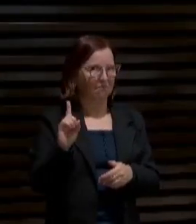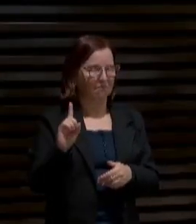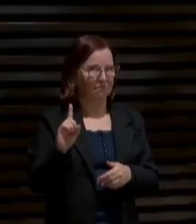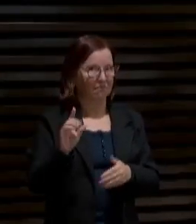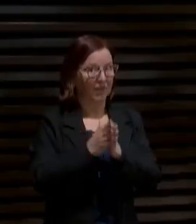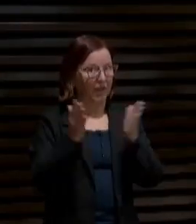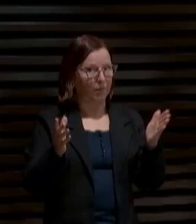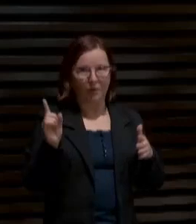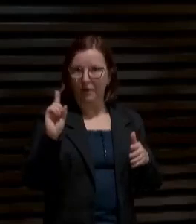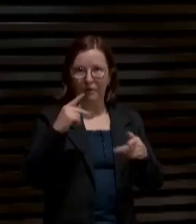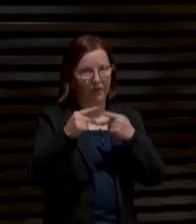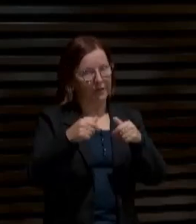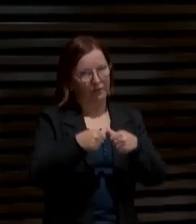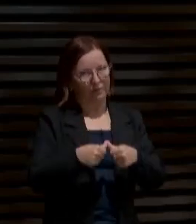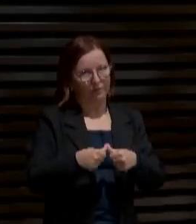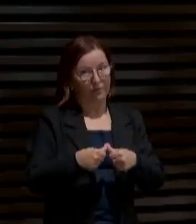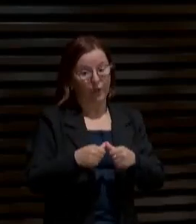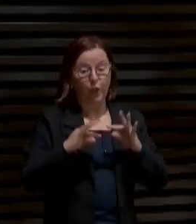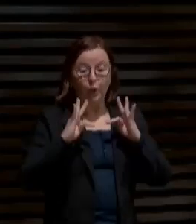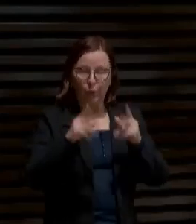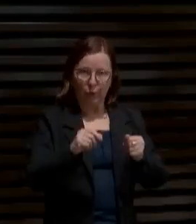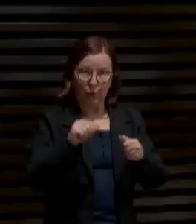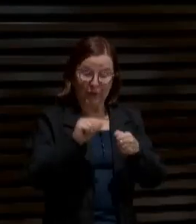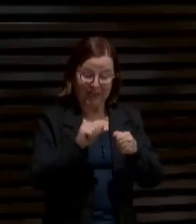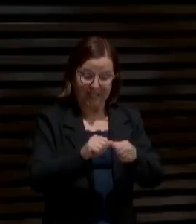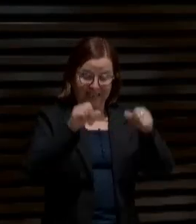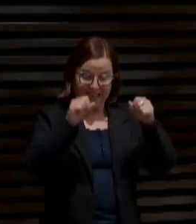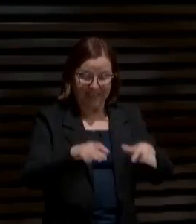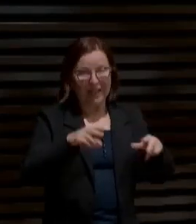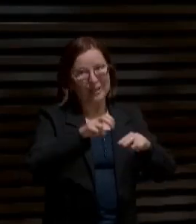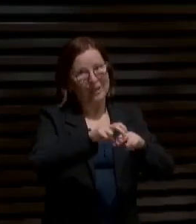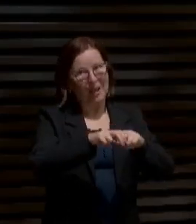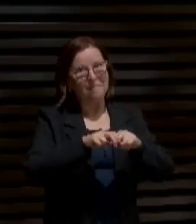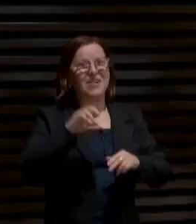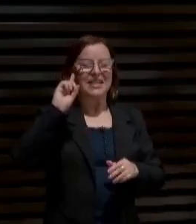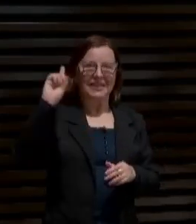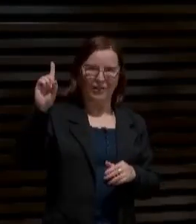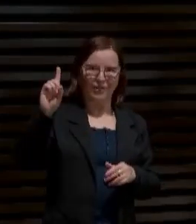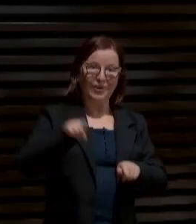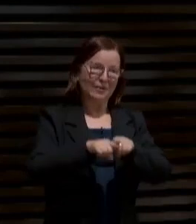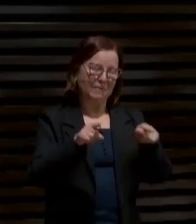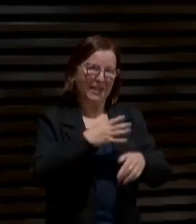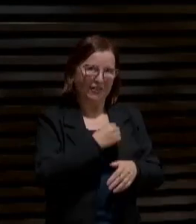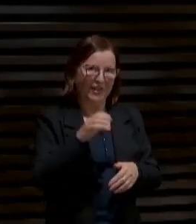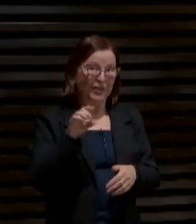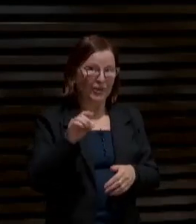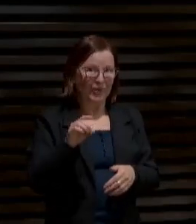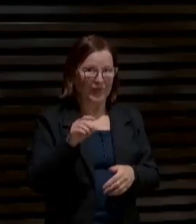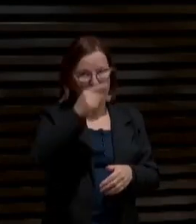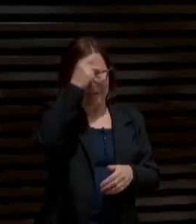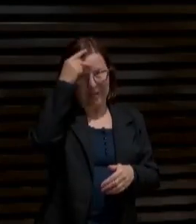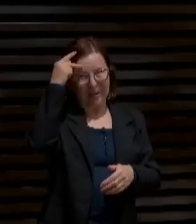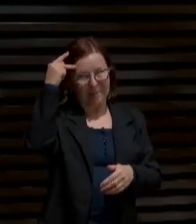todos são criaturas de Deus Filho de Deus é aquele que nasceu de novo aquele que recebeu a Cristo como